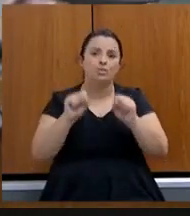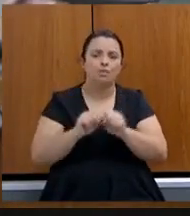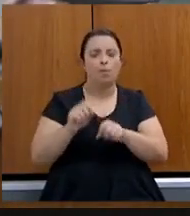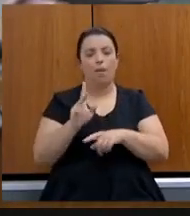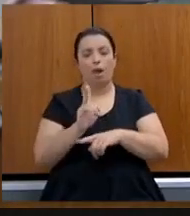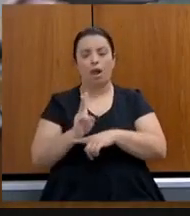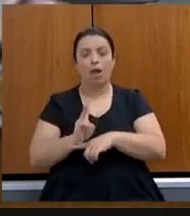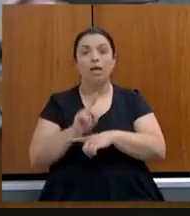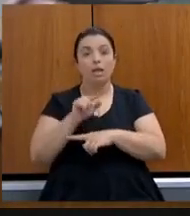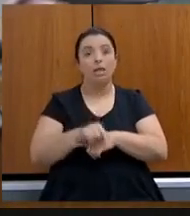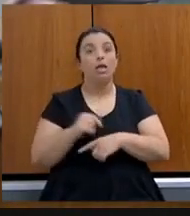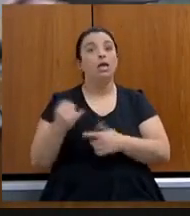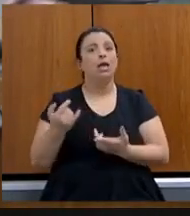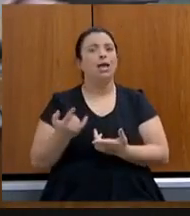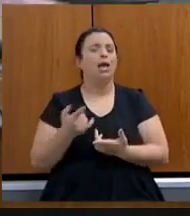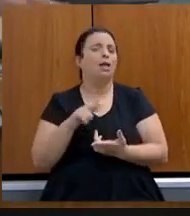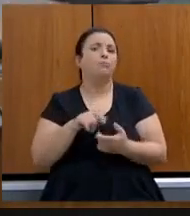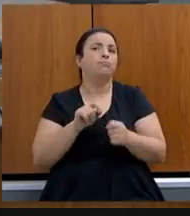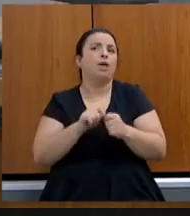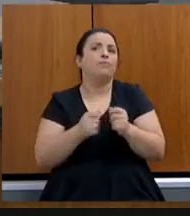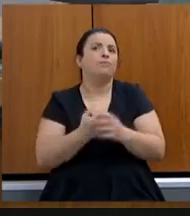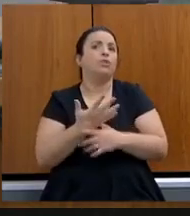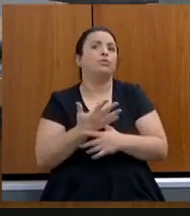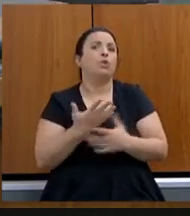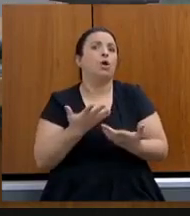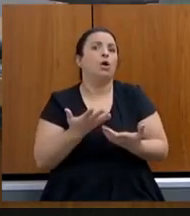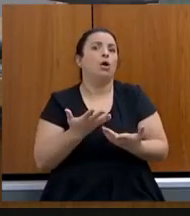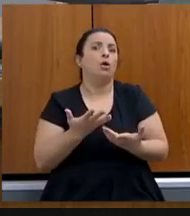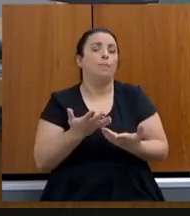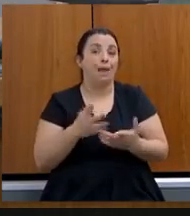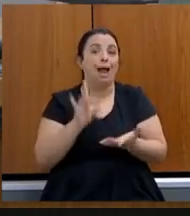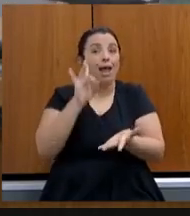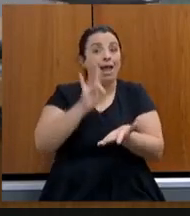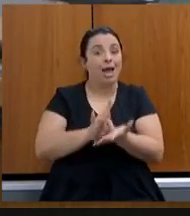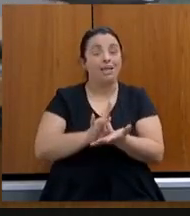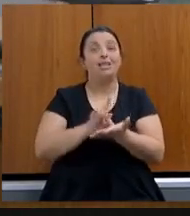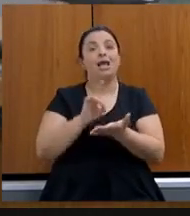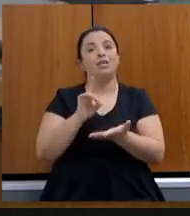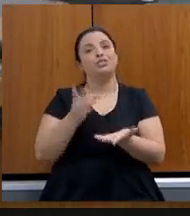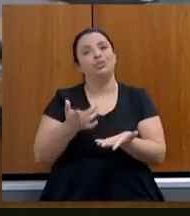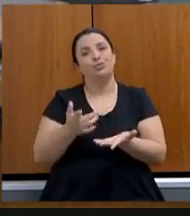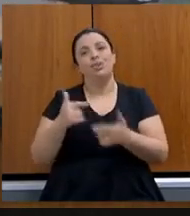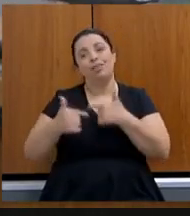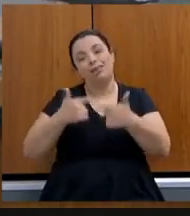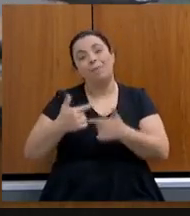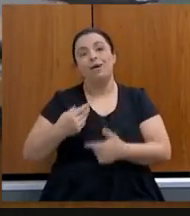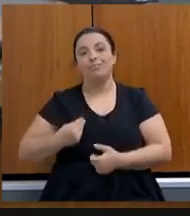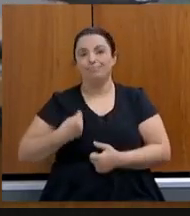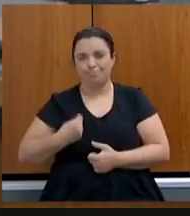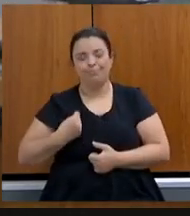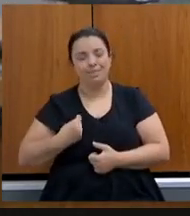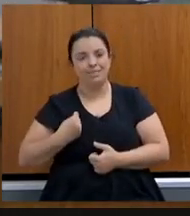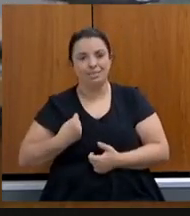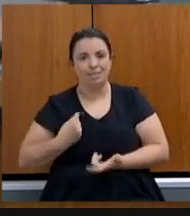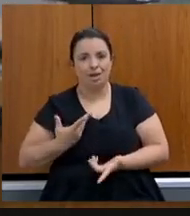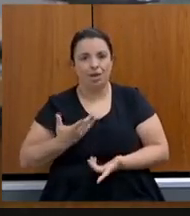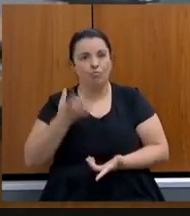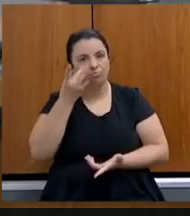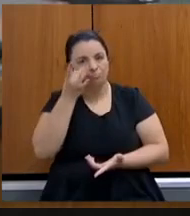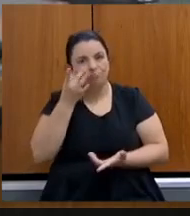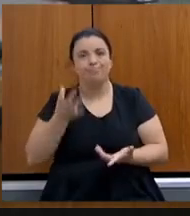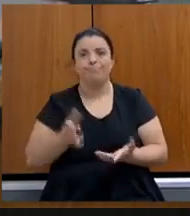foi feita especificamente para ativar a realidade das atividades presenciais o restaurante cima das atividades presenciais